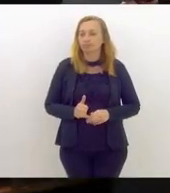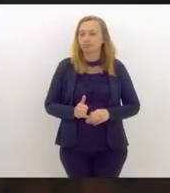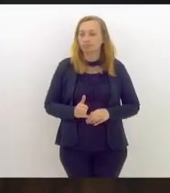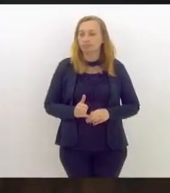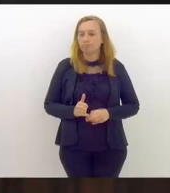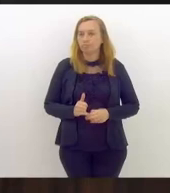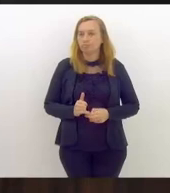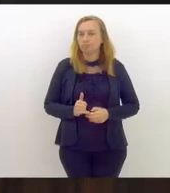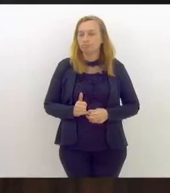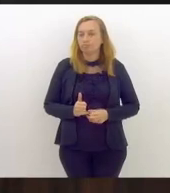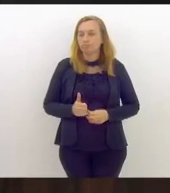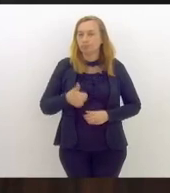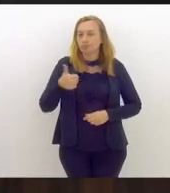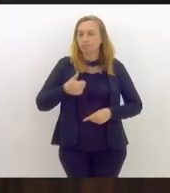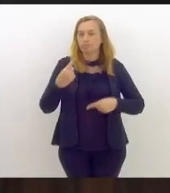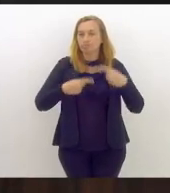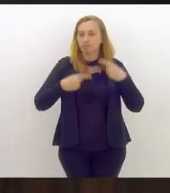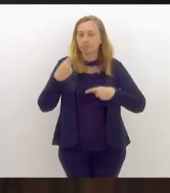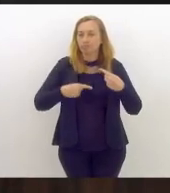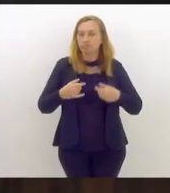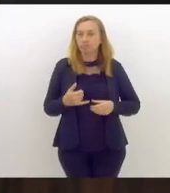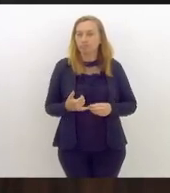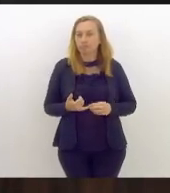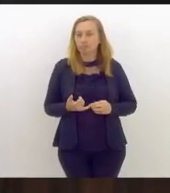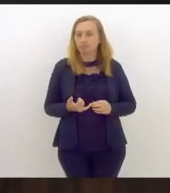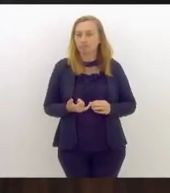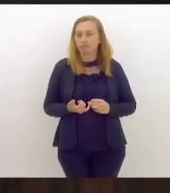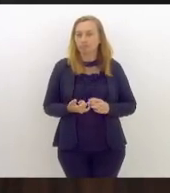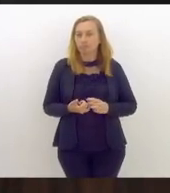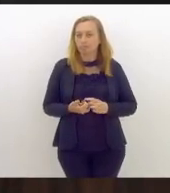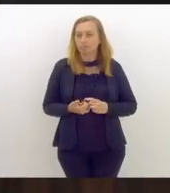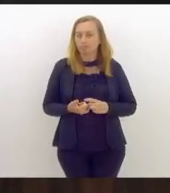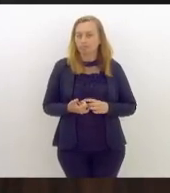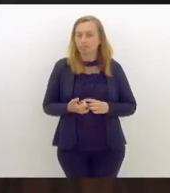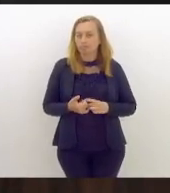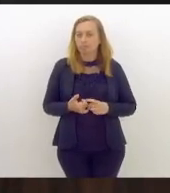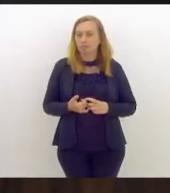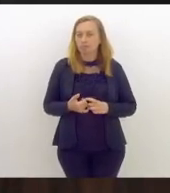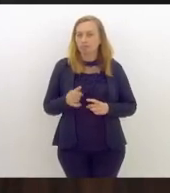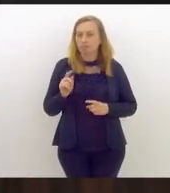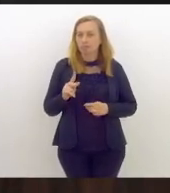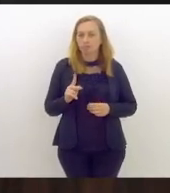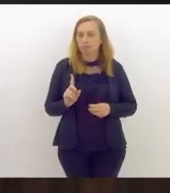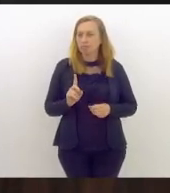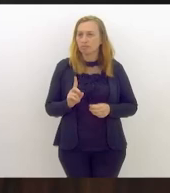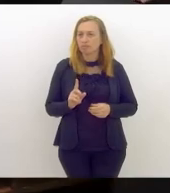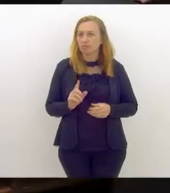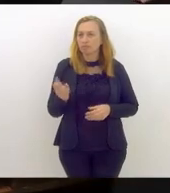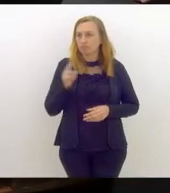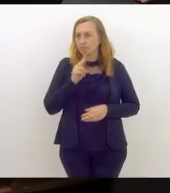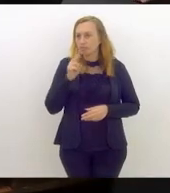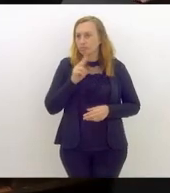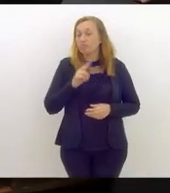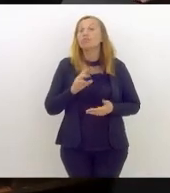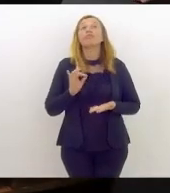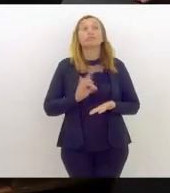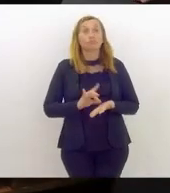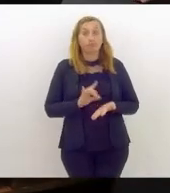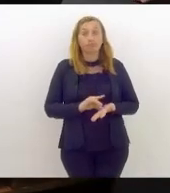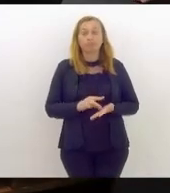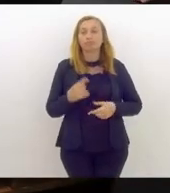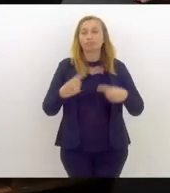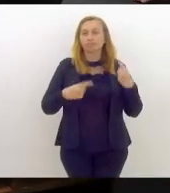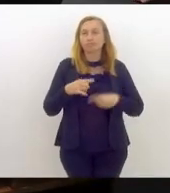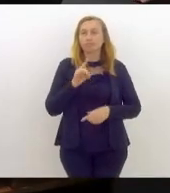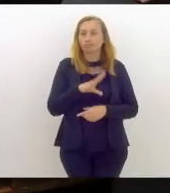Nós estamos em primeira discussão, só para lembrar. Ok. Não, é urgência. Mas, não, é verdade, discussão